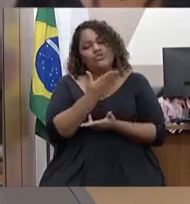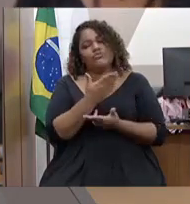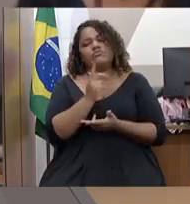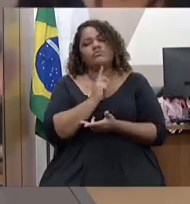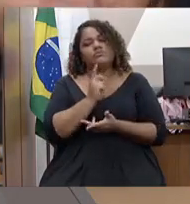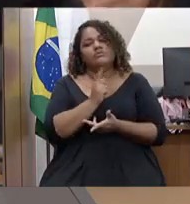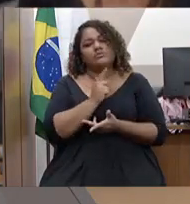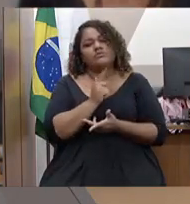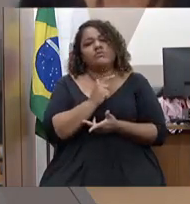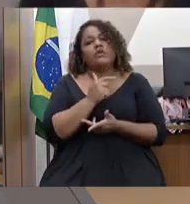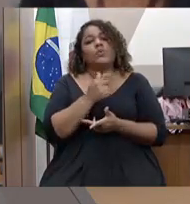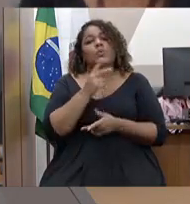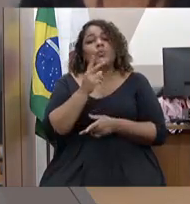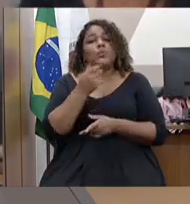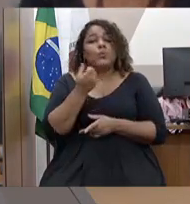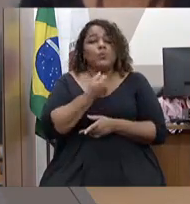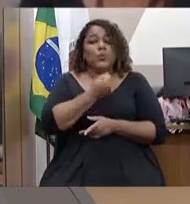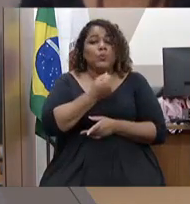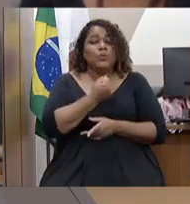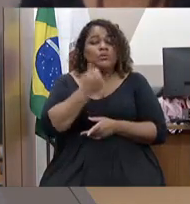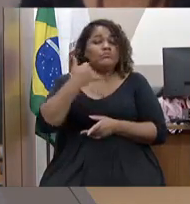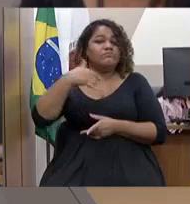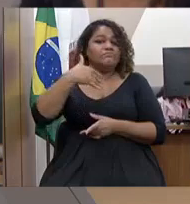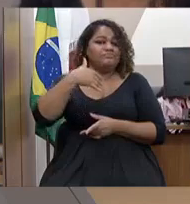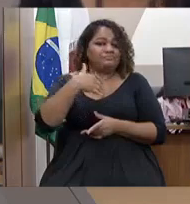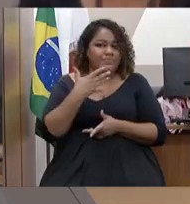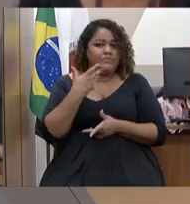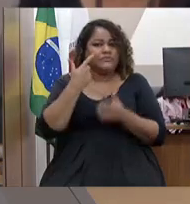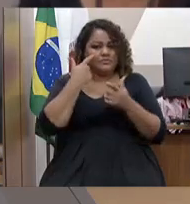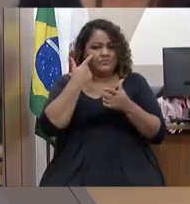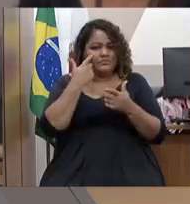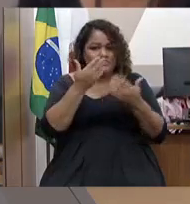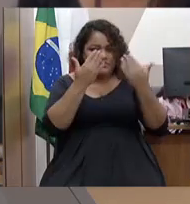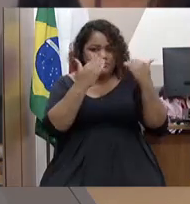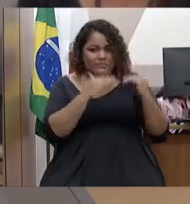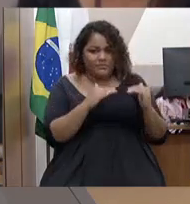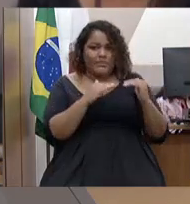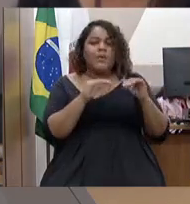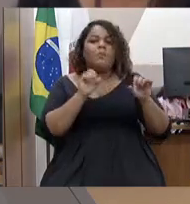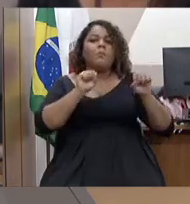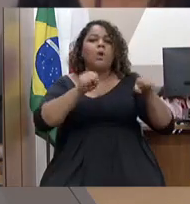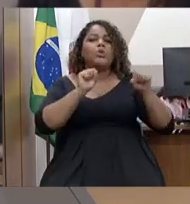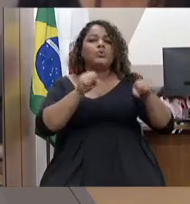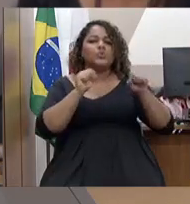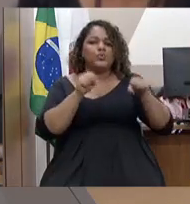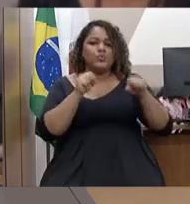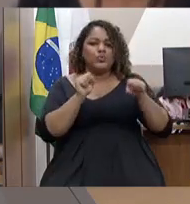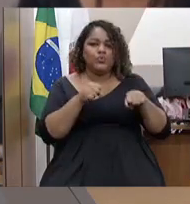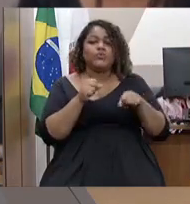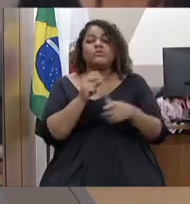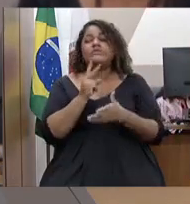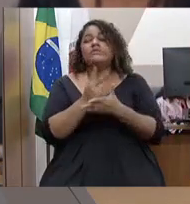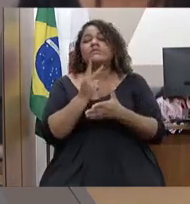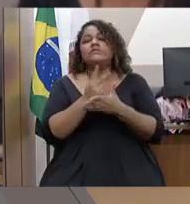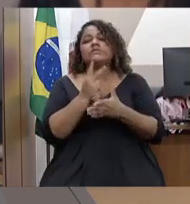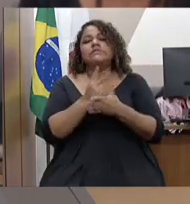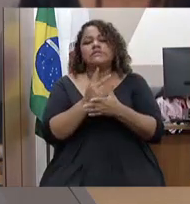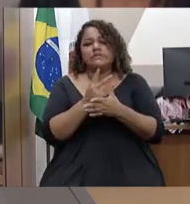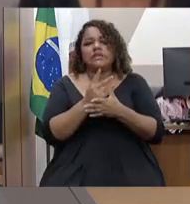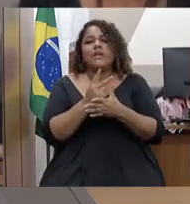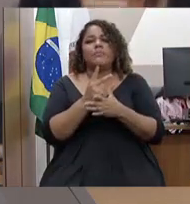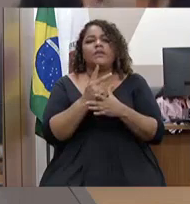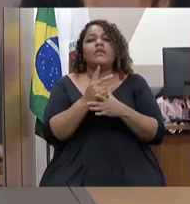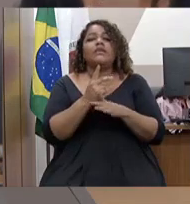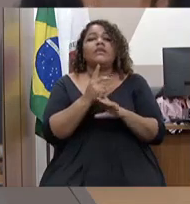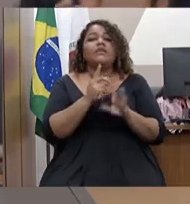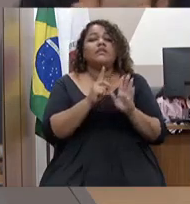acidente né e a motocicleta que é o segundo quadrinho ali de baixo sempre aparece nas estatísticas como um veículo